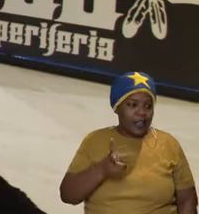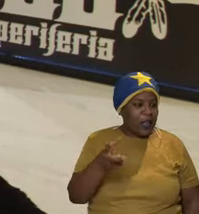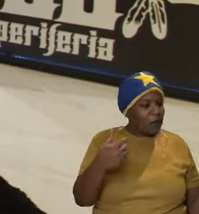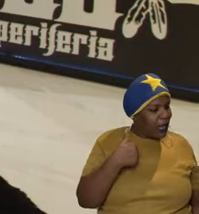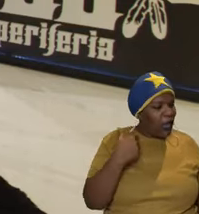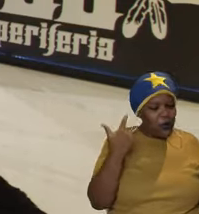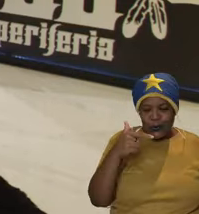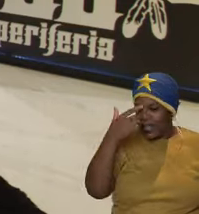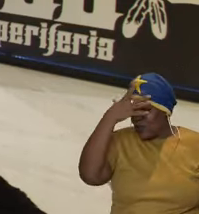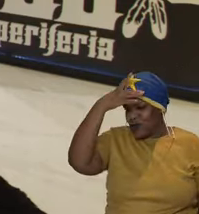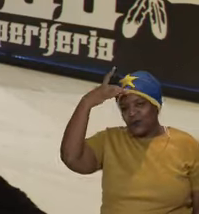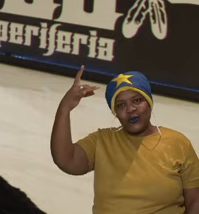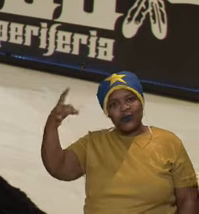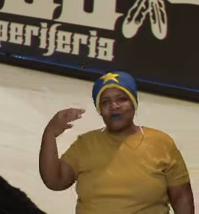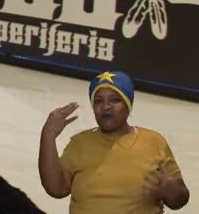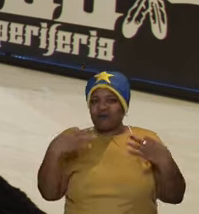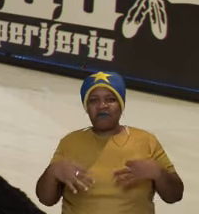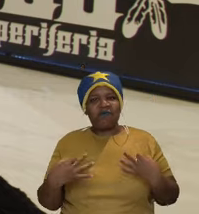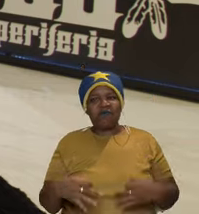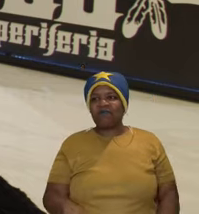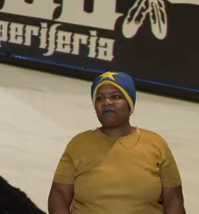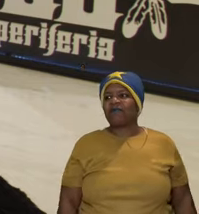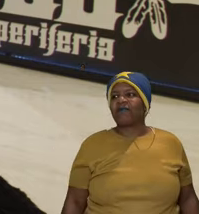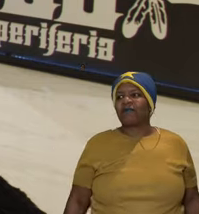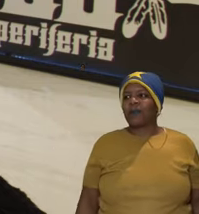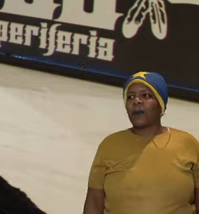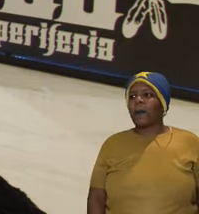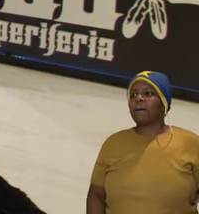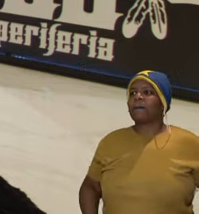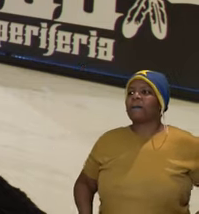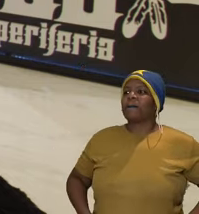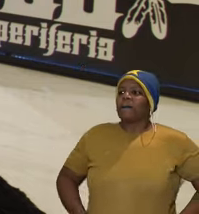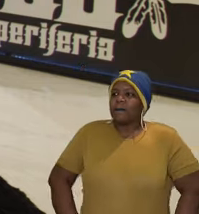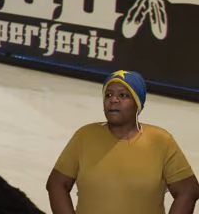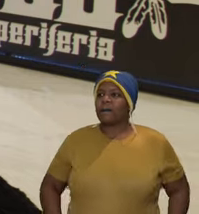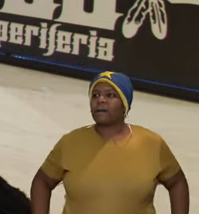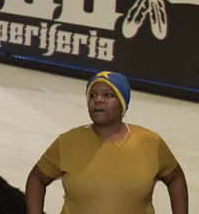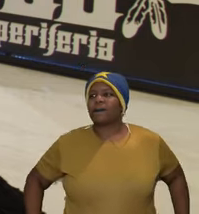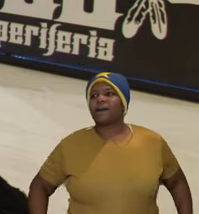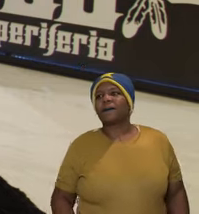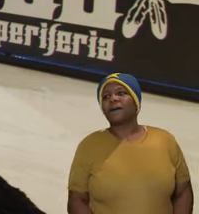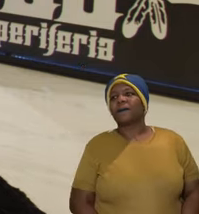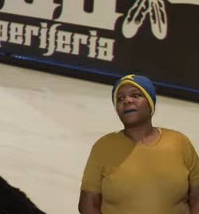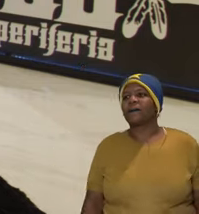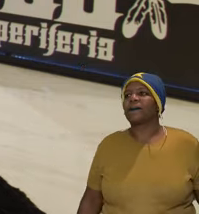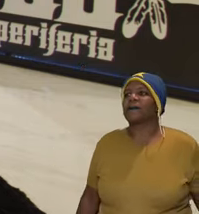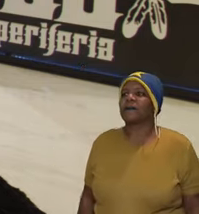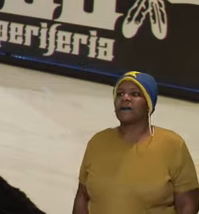velho?